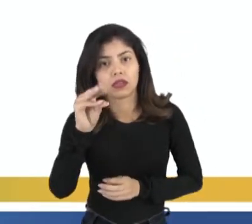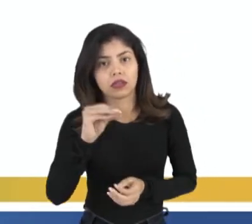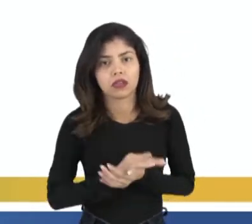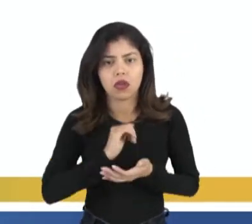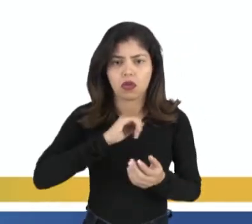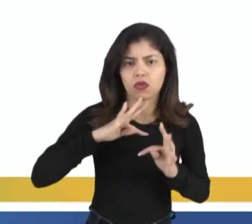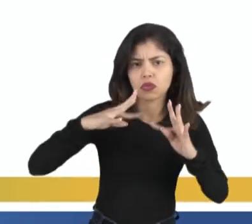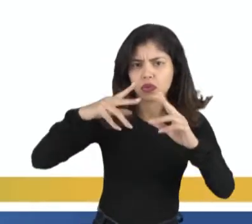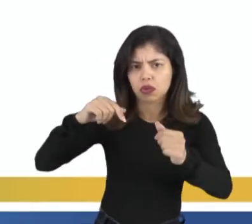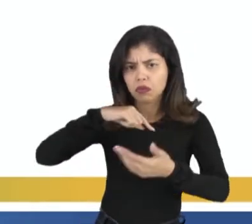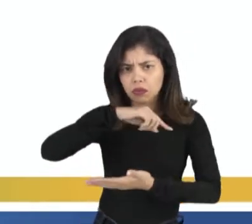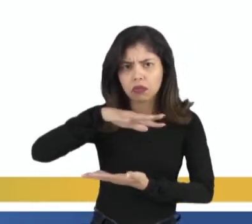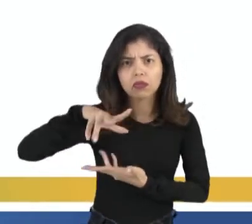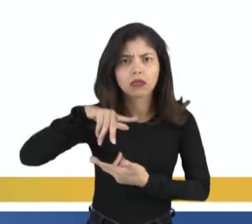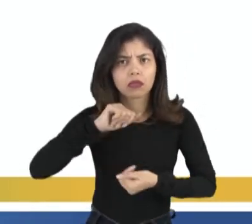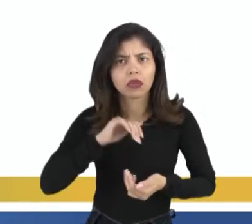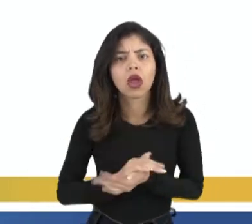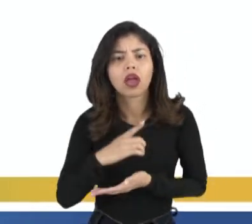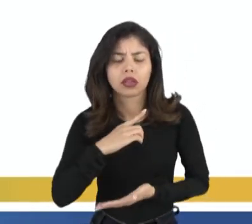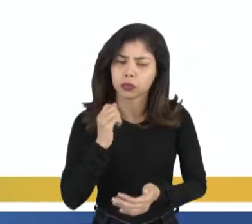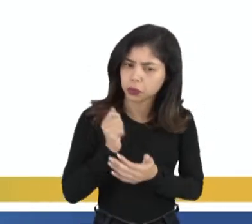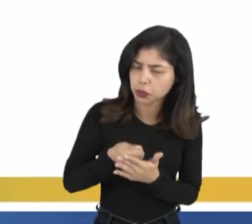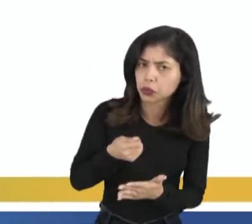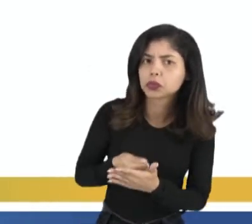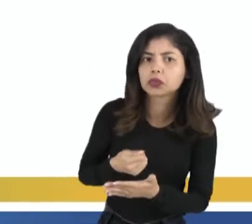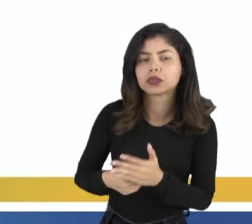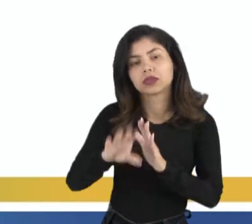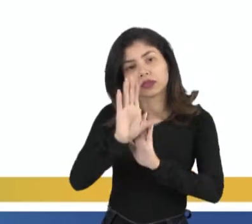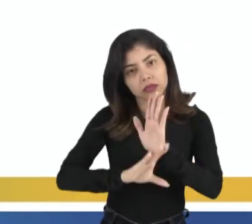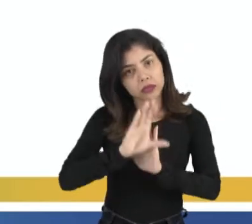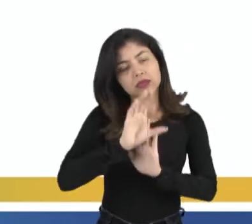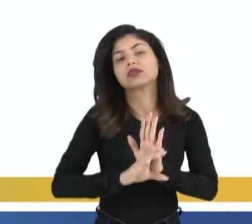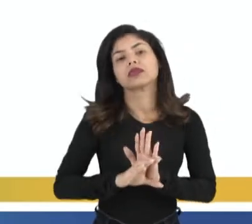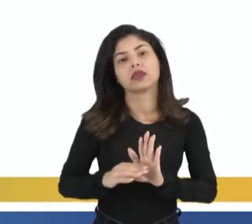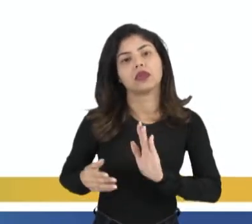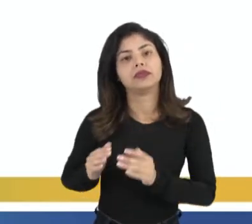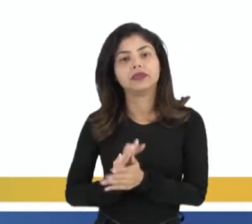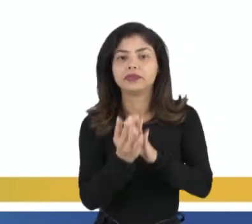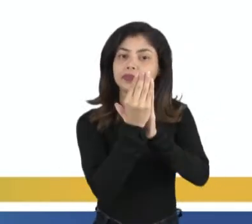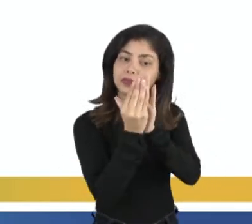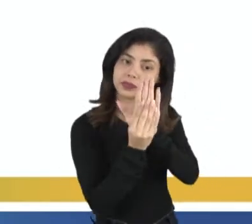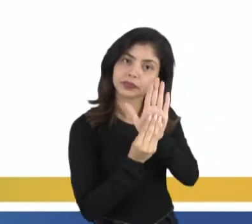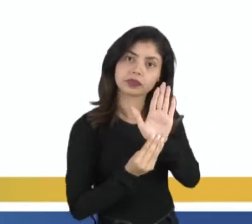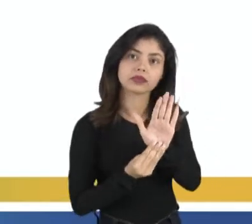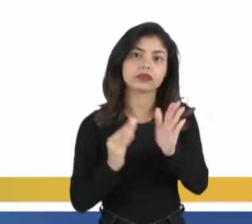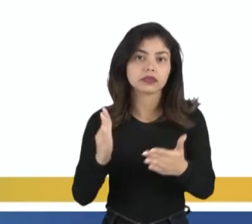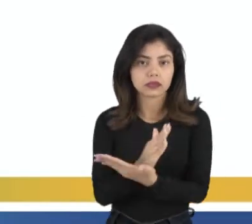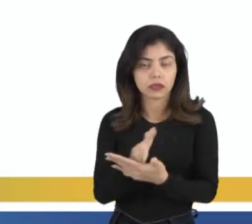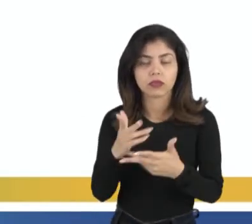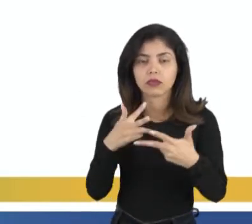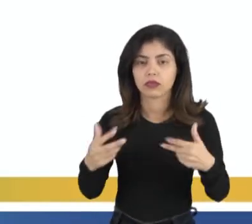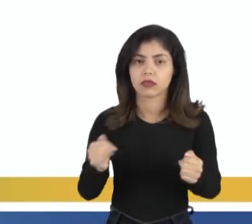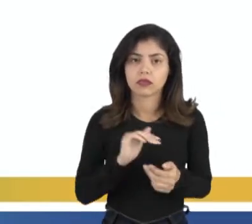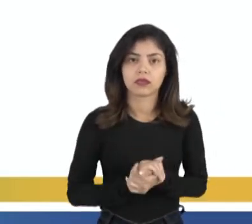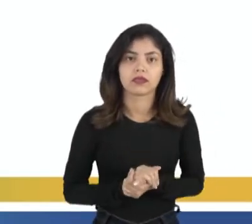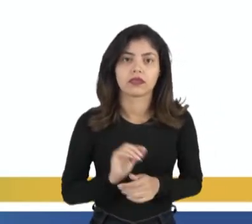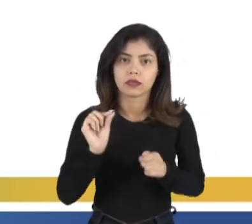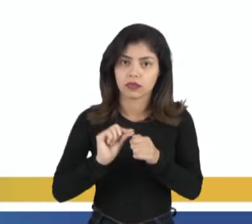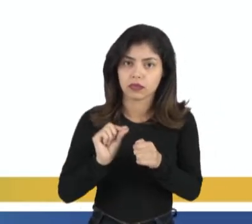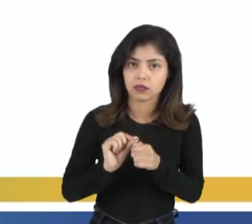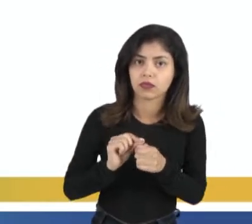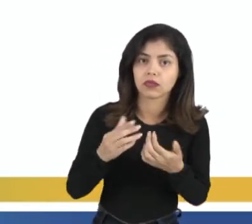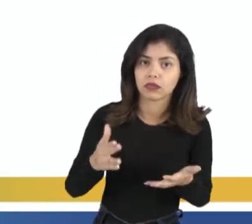tem ao redor do mundo e se dedicam ia construir com cê padronizar algumas algumas coisas tá